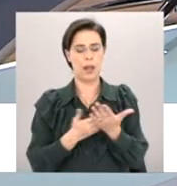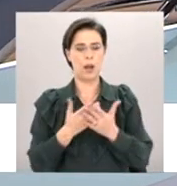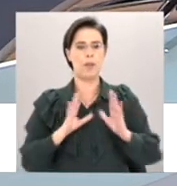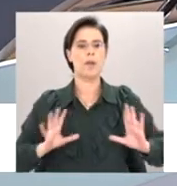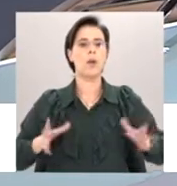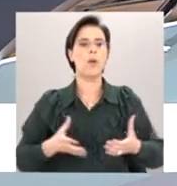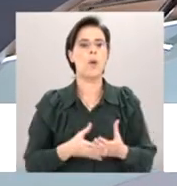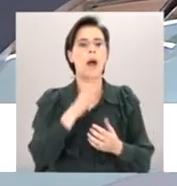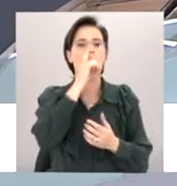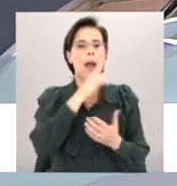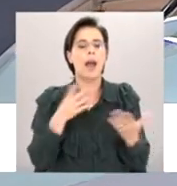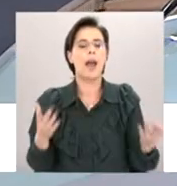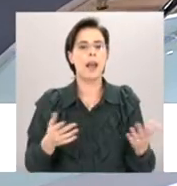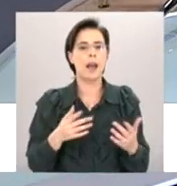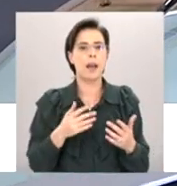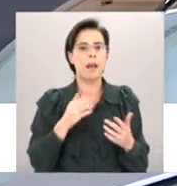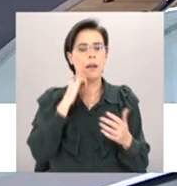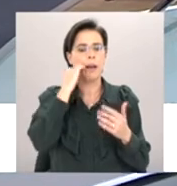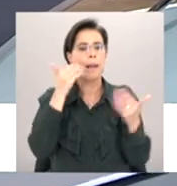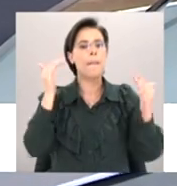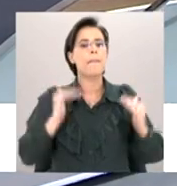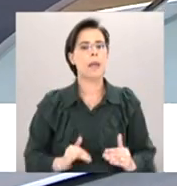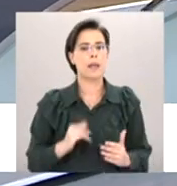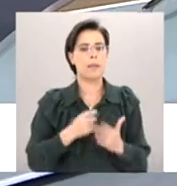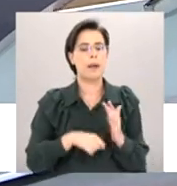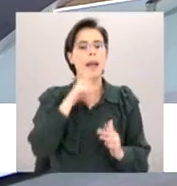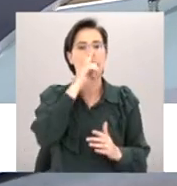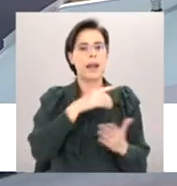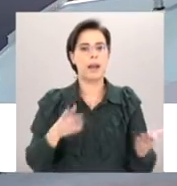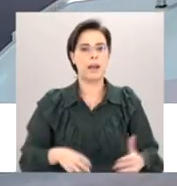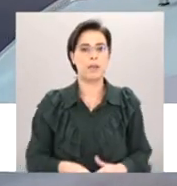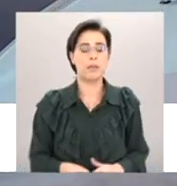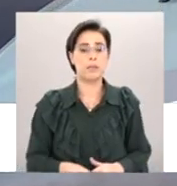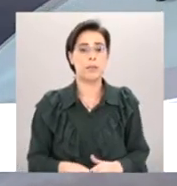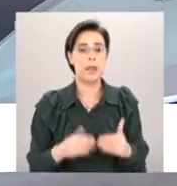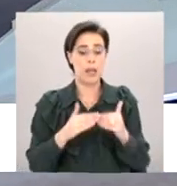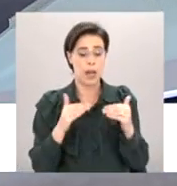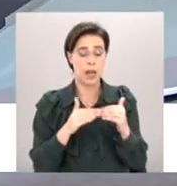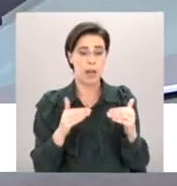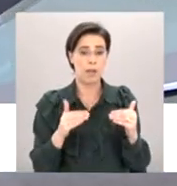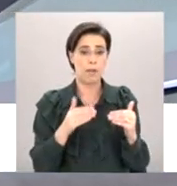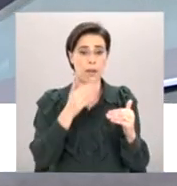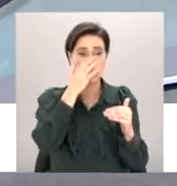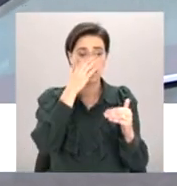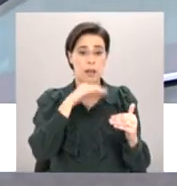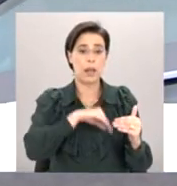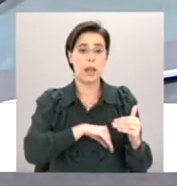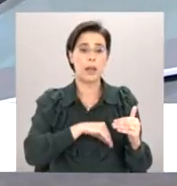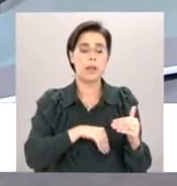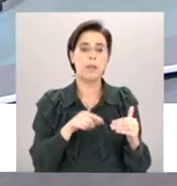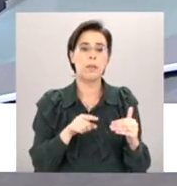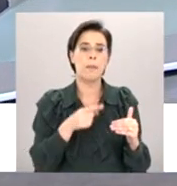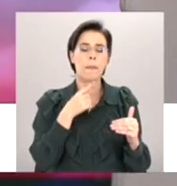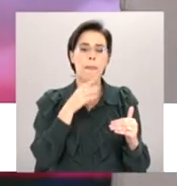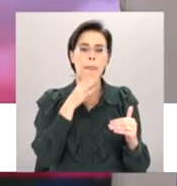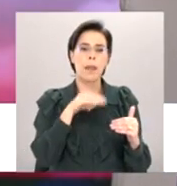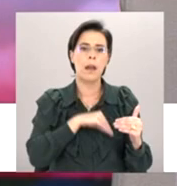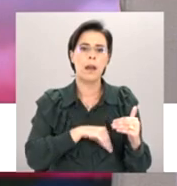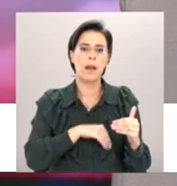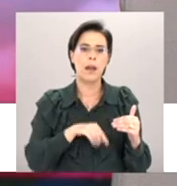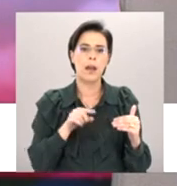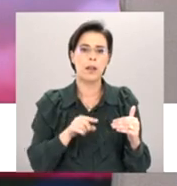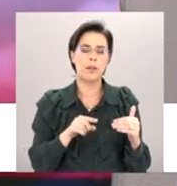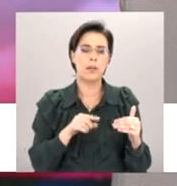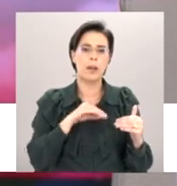colete mas a quem é Queria gravar este imposto no valores que nem para me chamar e tu já que ele costumam ser os